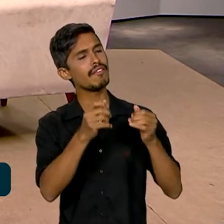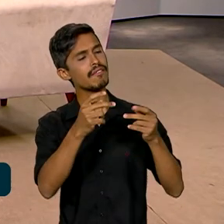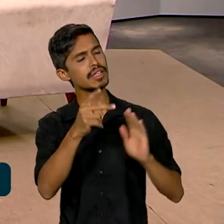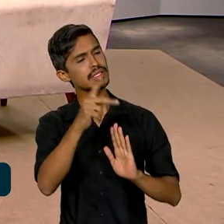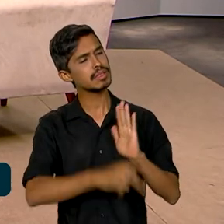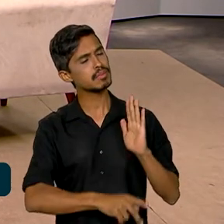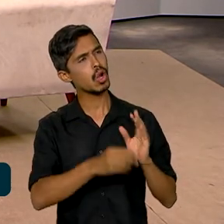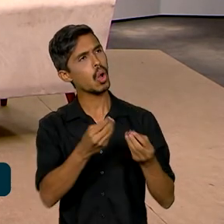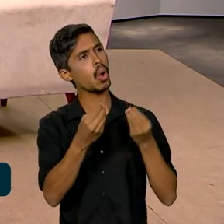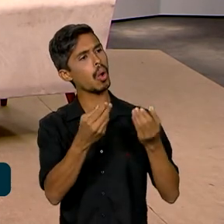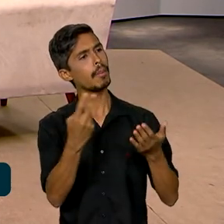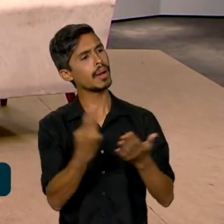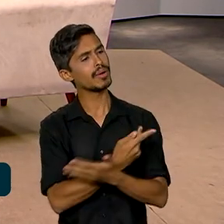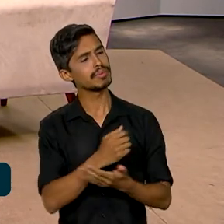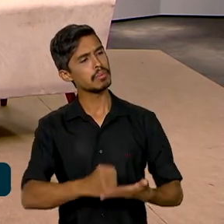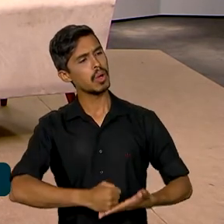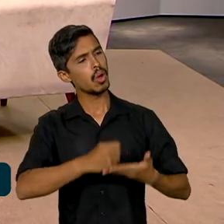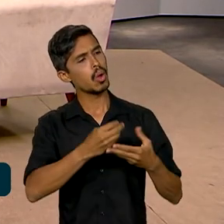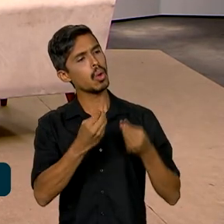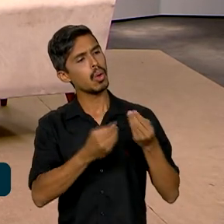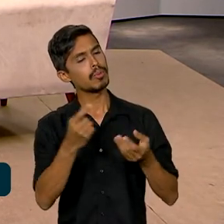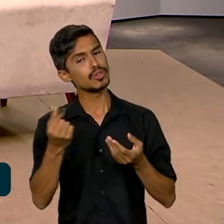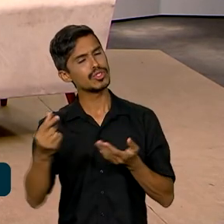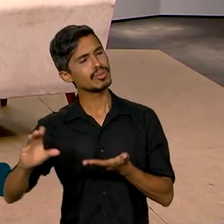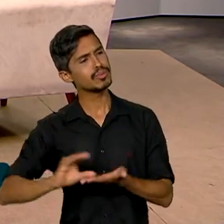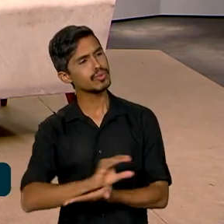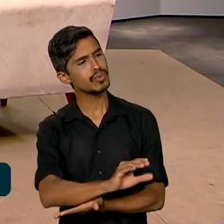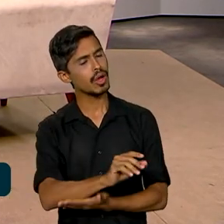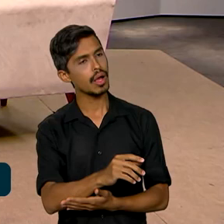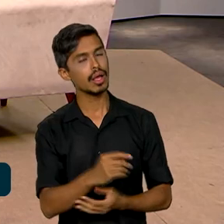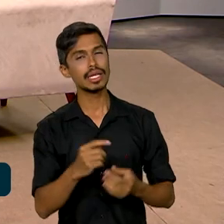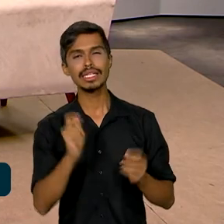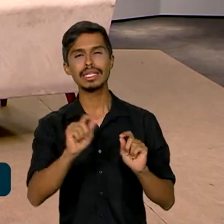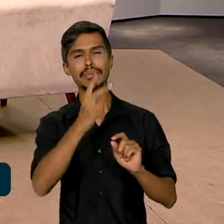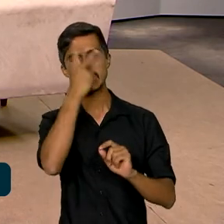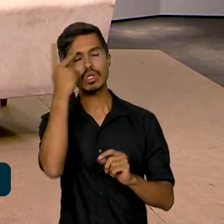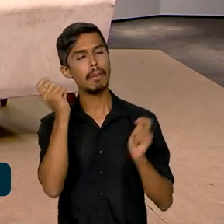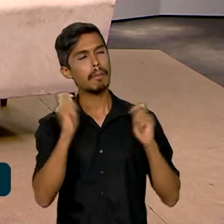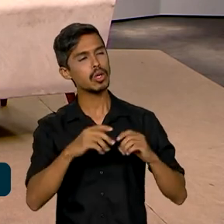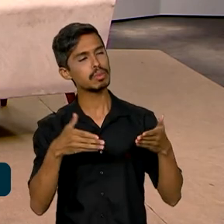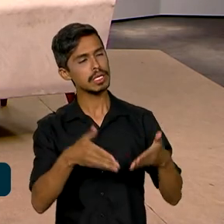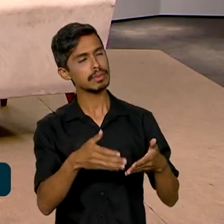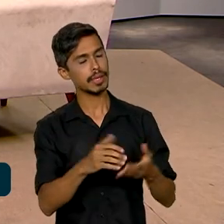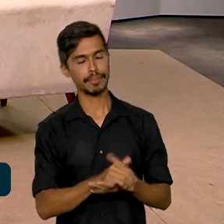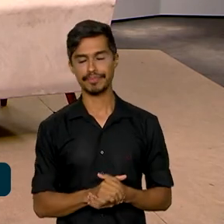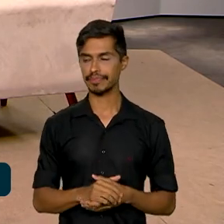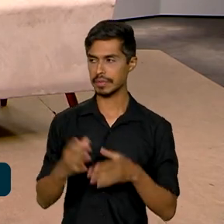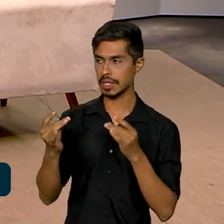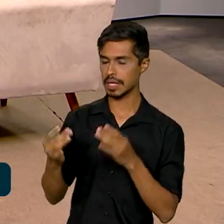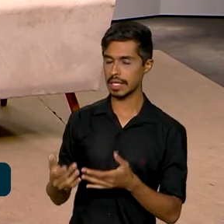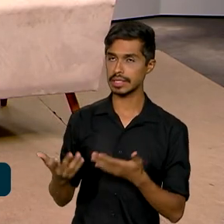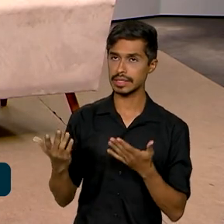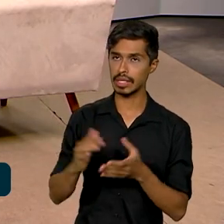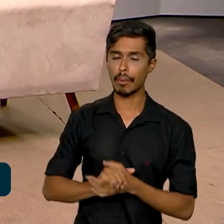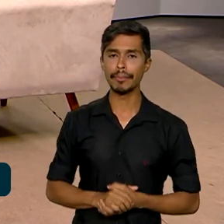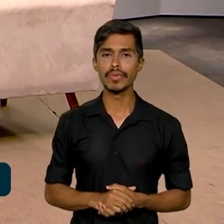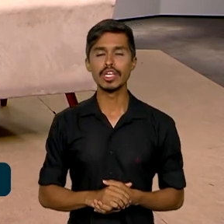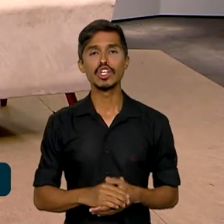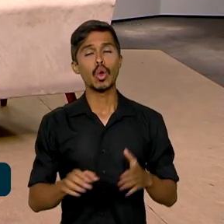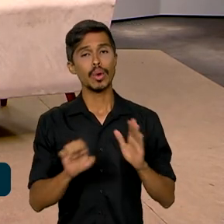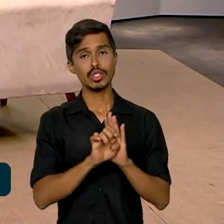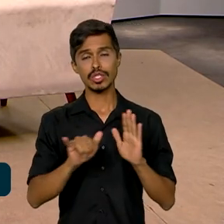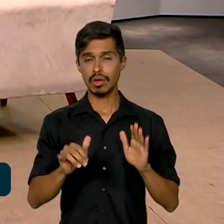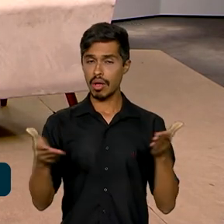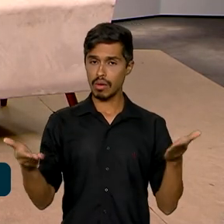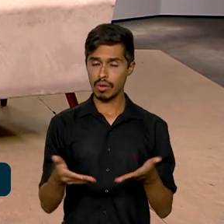projetos que podem ser apoiados com esses recursos? Quem pode participar? A senhora pode detalhar um pouquinho? Neste momento, o edital é